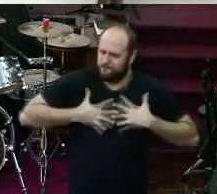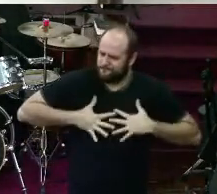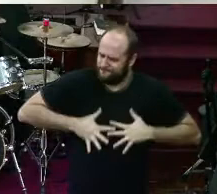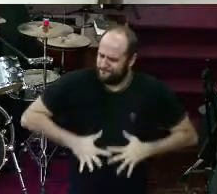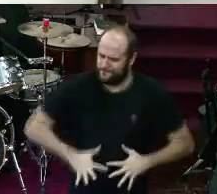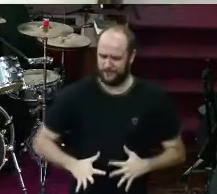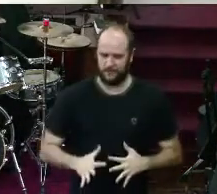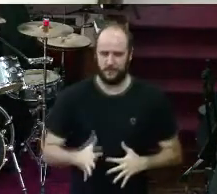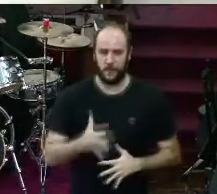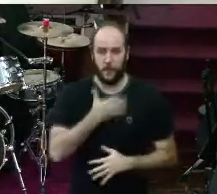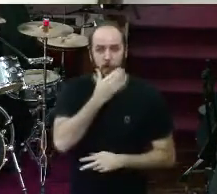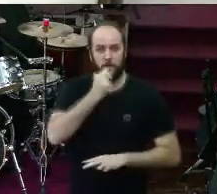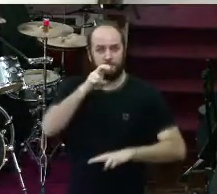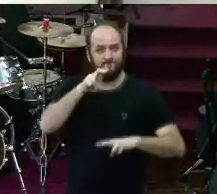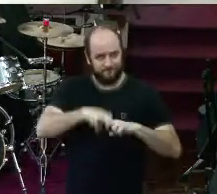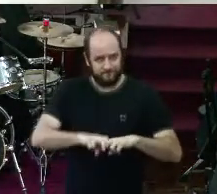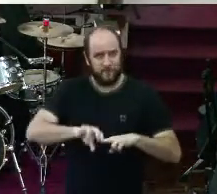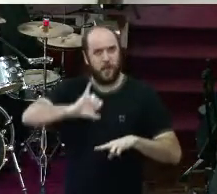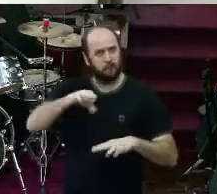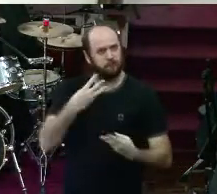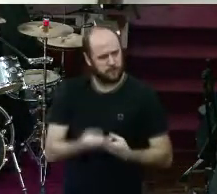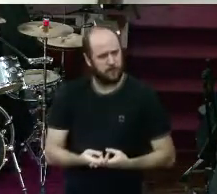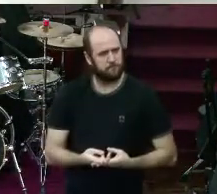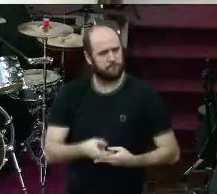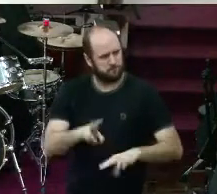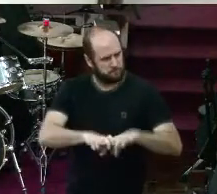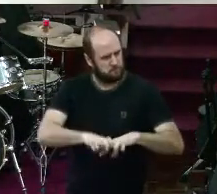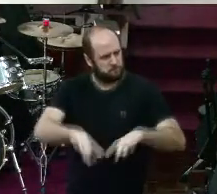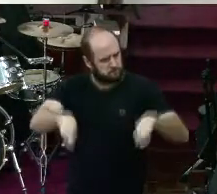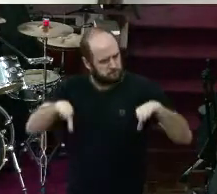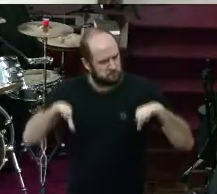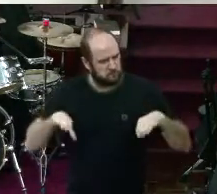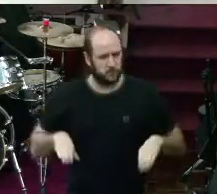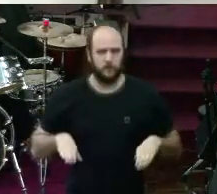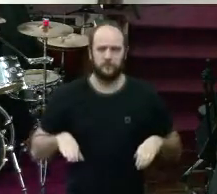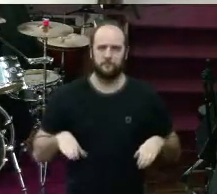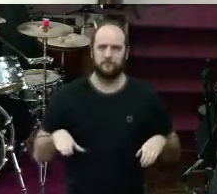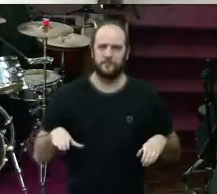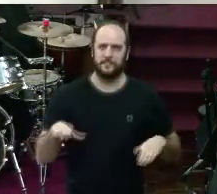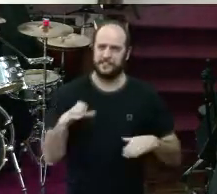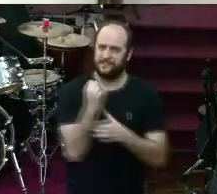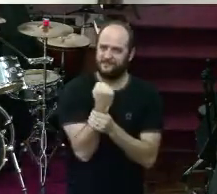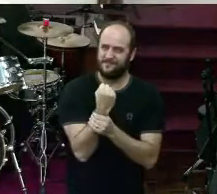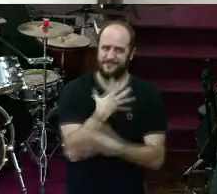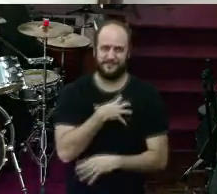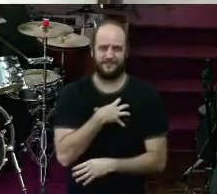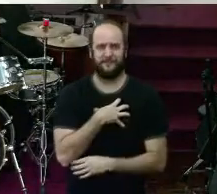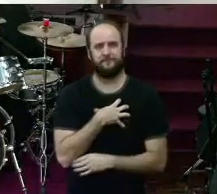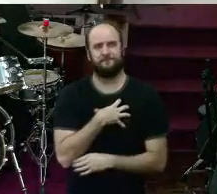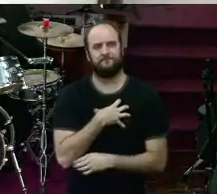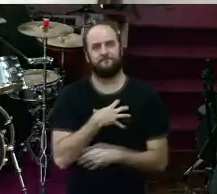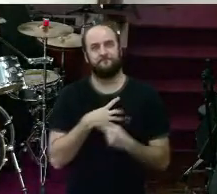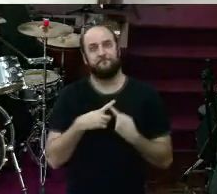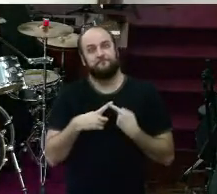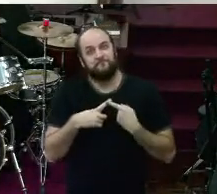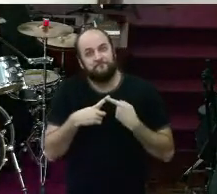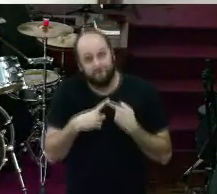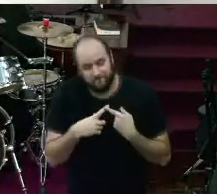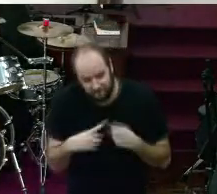de Judá, alguém que está ali dando segurança para o povo. Mas infelizmente aconteceu um fato